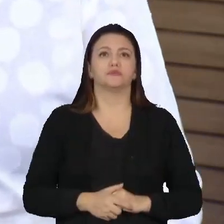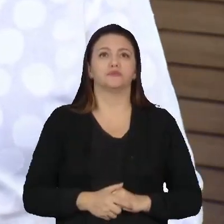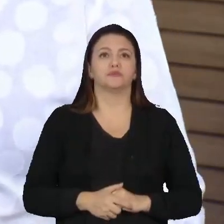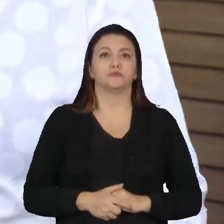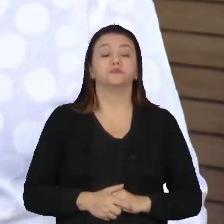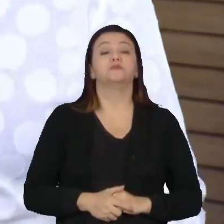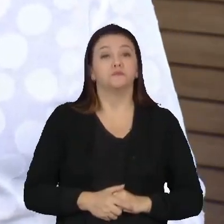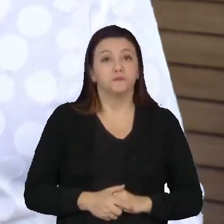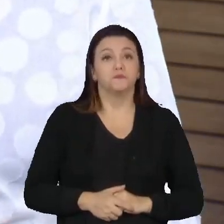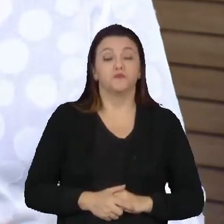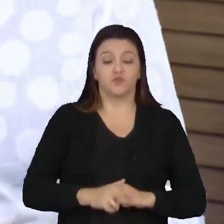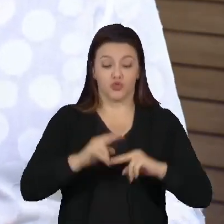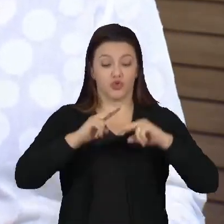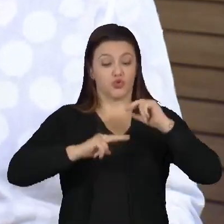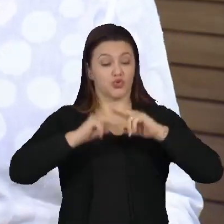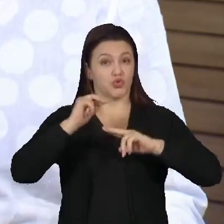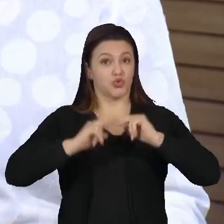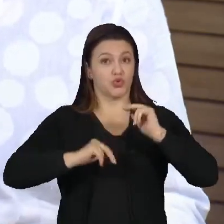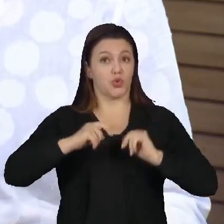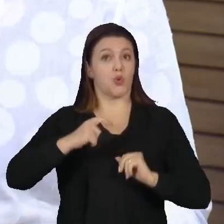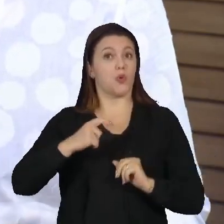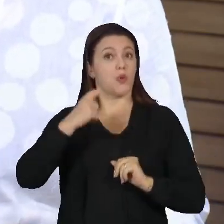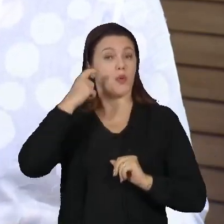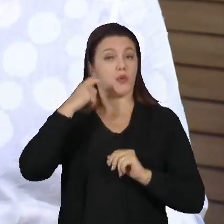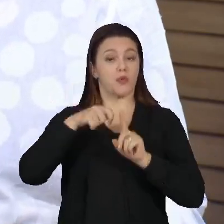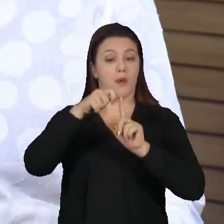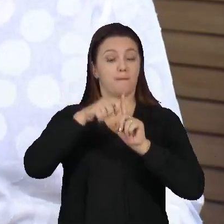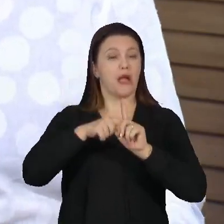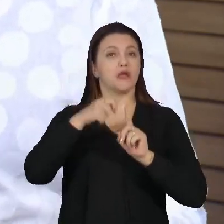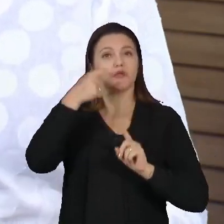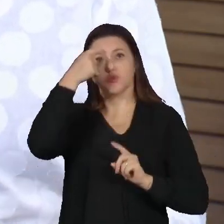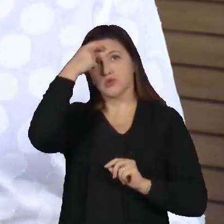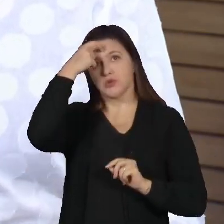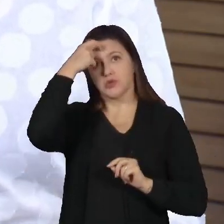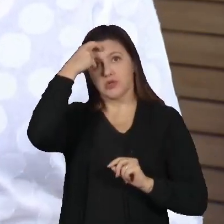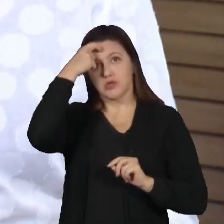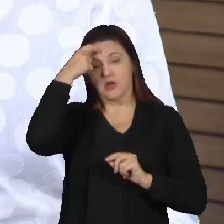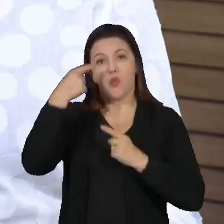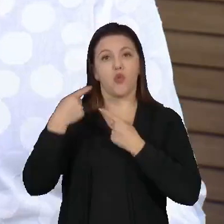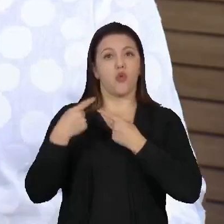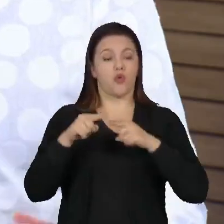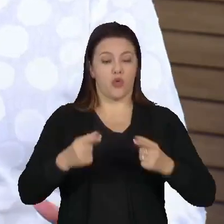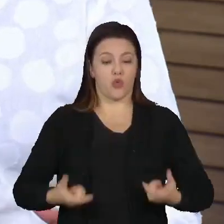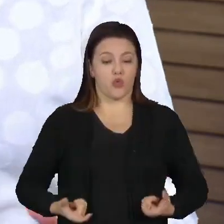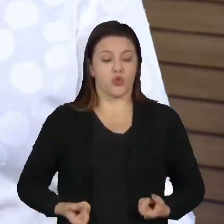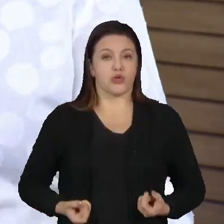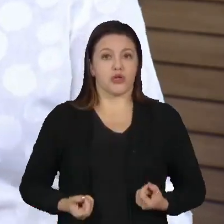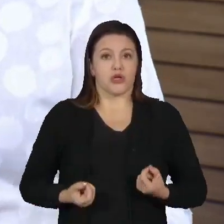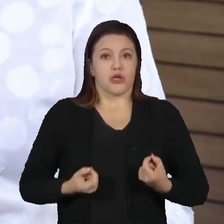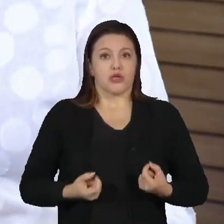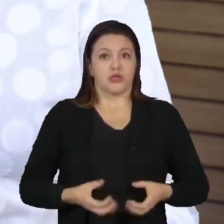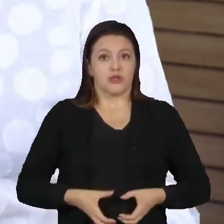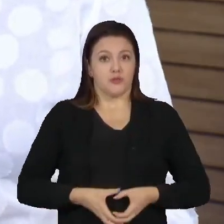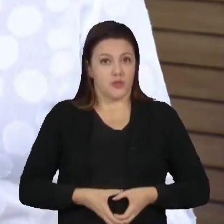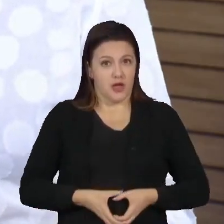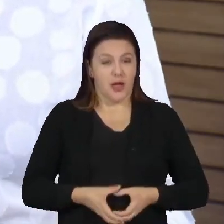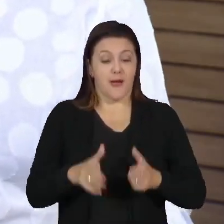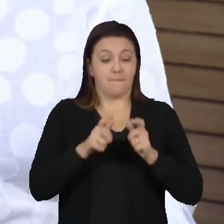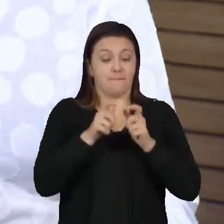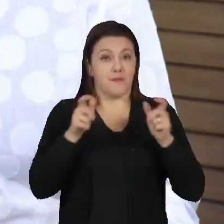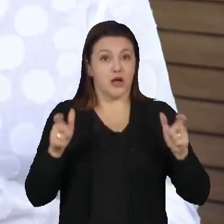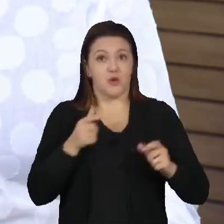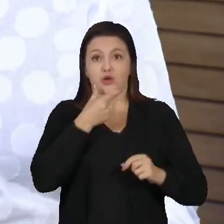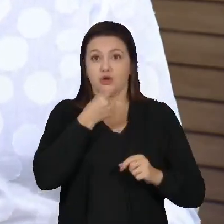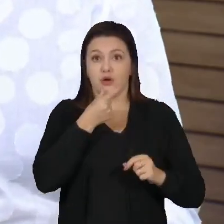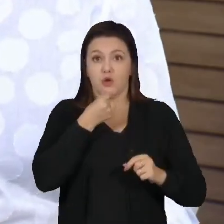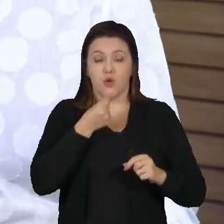Junho é o mês de conscientização contra o câncer de bexiga. Tipo de câncer mais incidente em homens. O tumor de